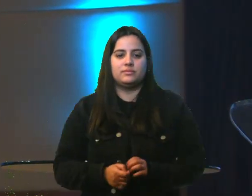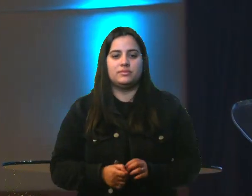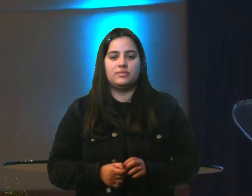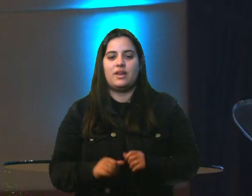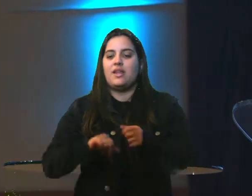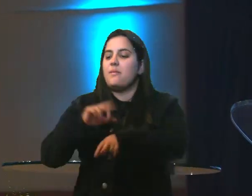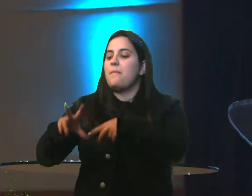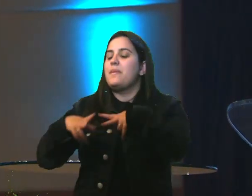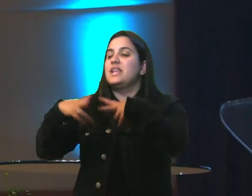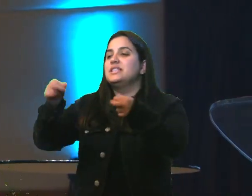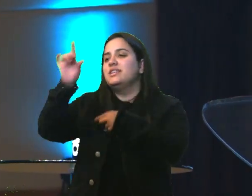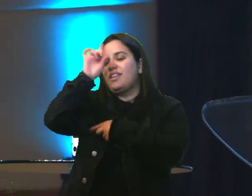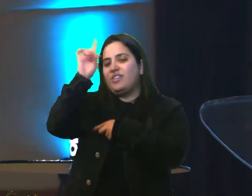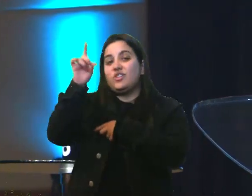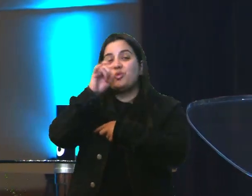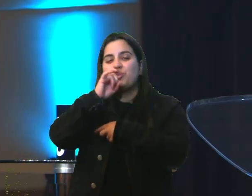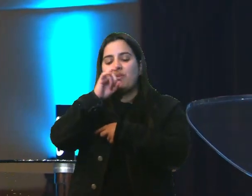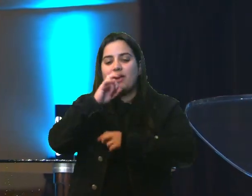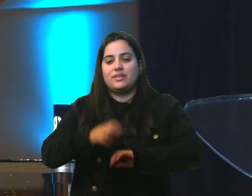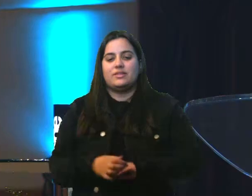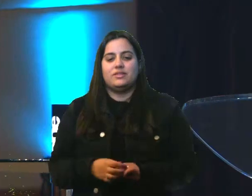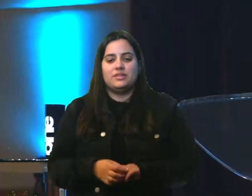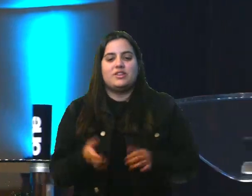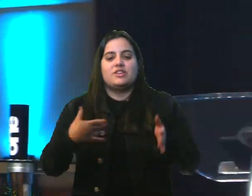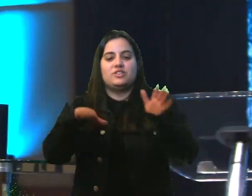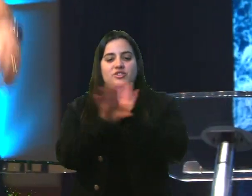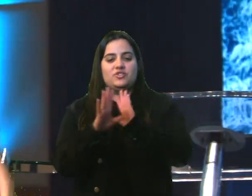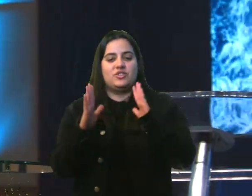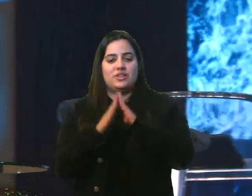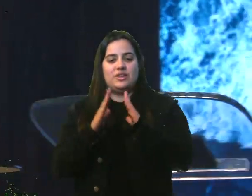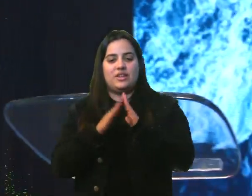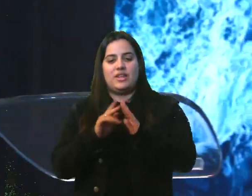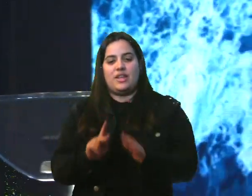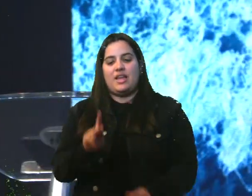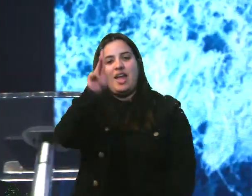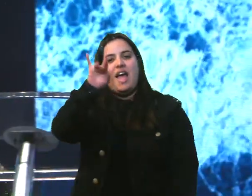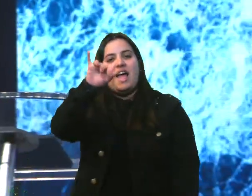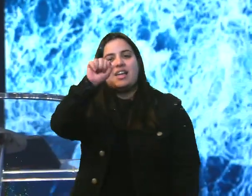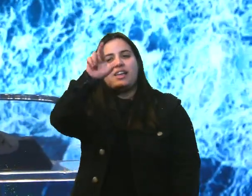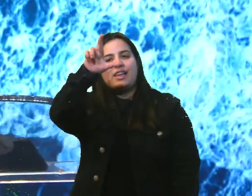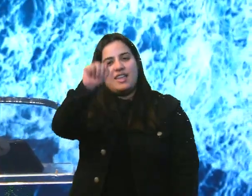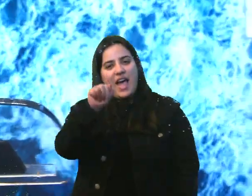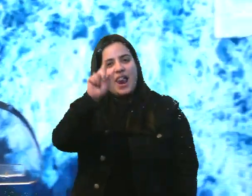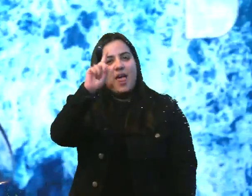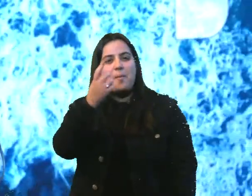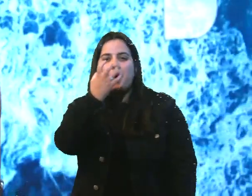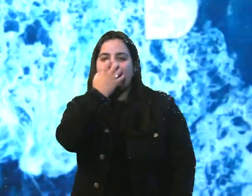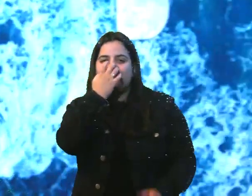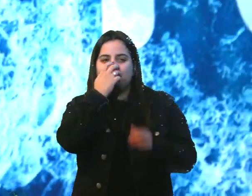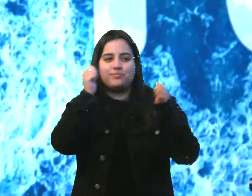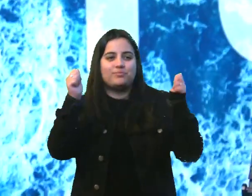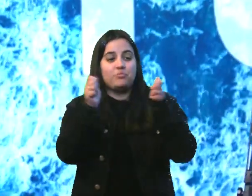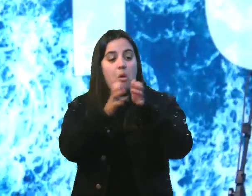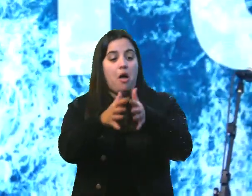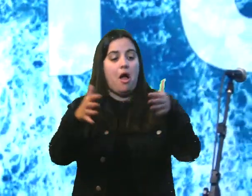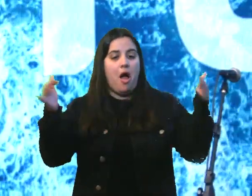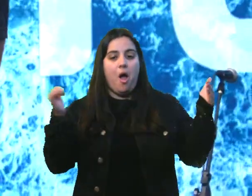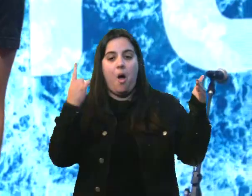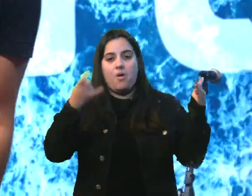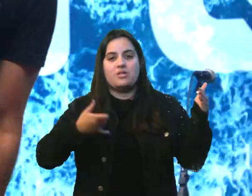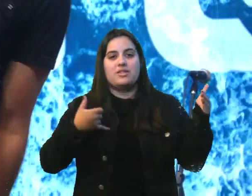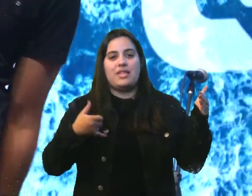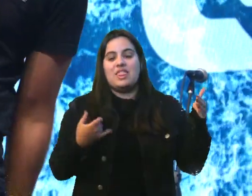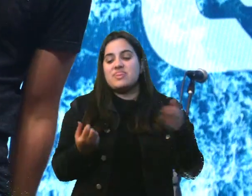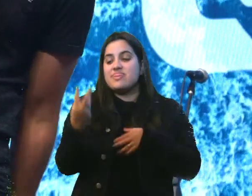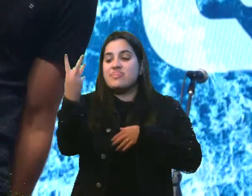Presente dia dos pais. Chega em casa a Kiara, uma golden retriever de 1 ano de idade, 30